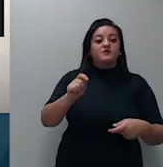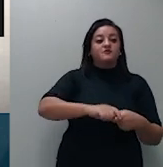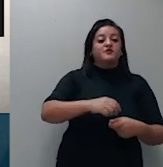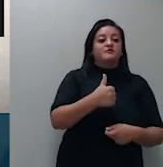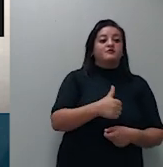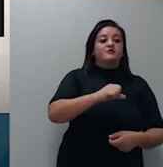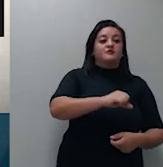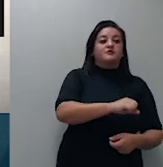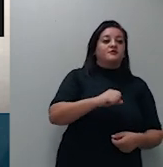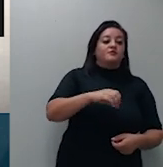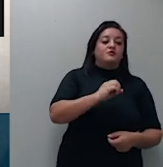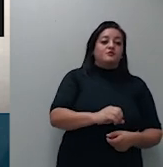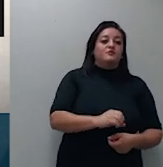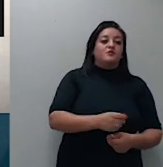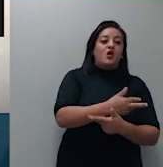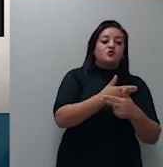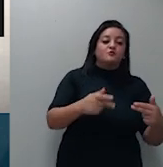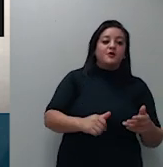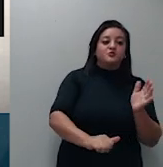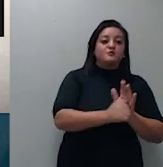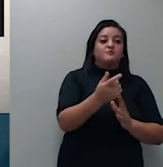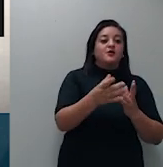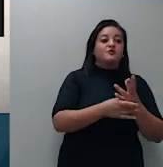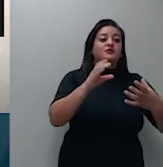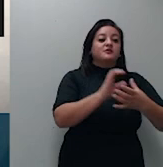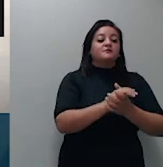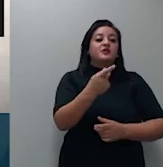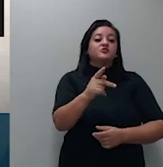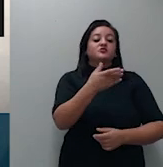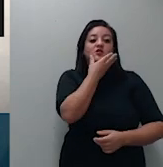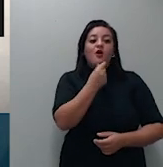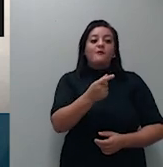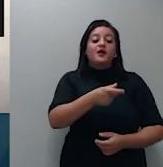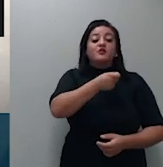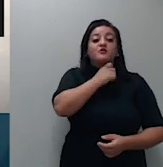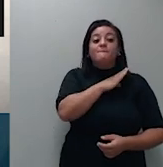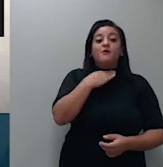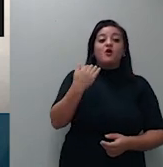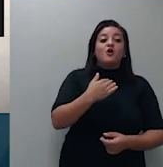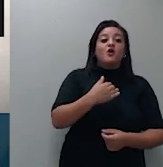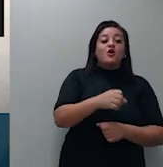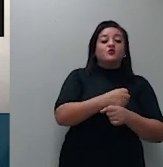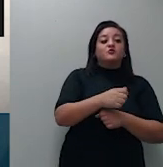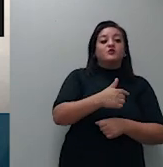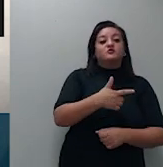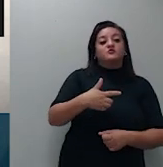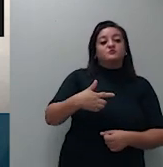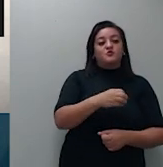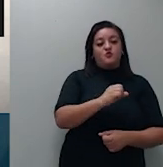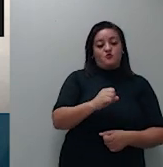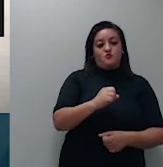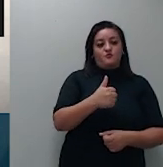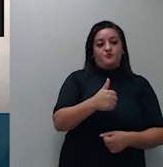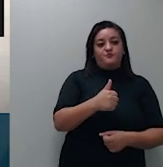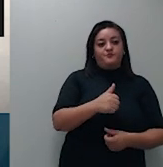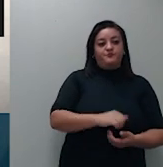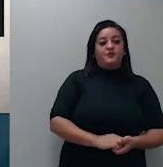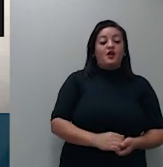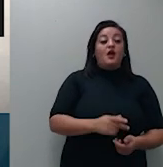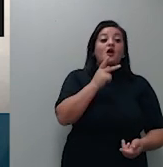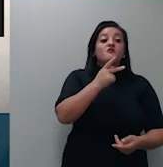feita em 1990 dos bens do primeiro casamento de seu companheiro falecido no ano de 2001